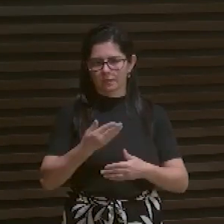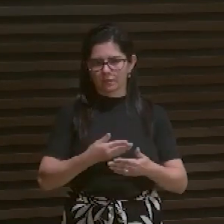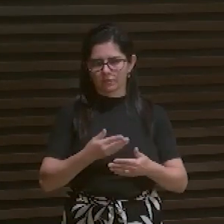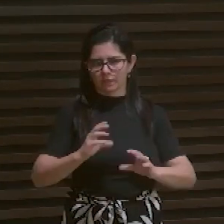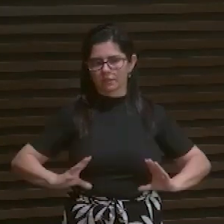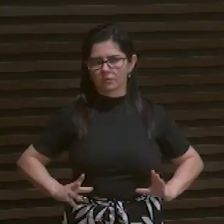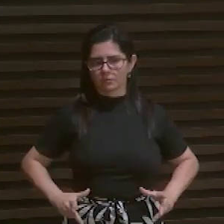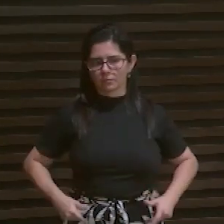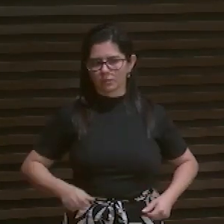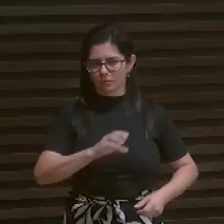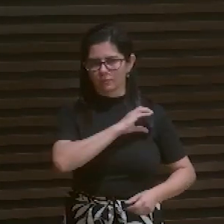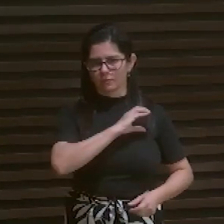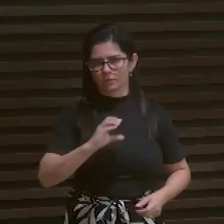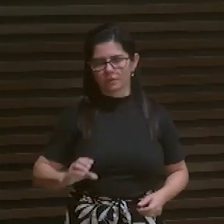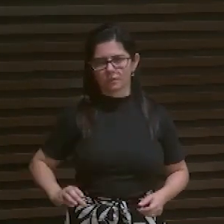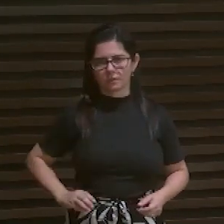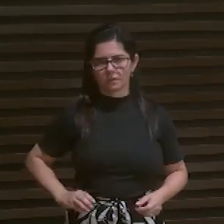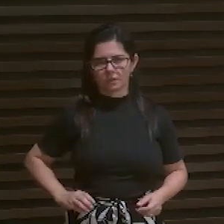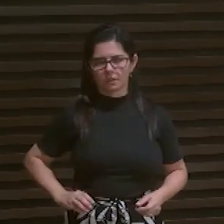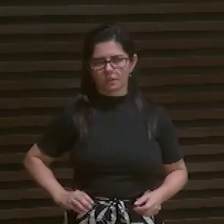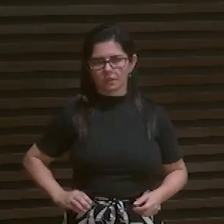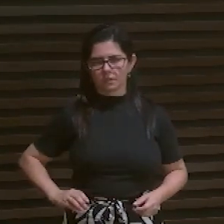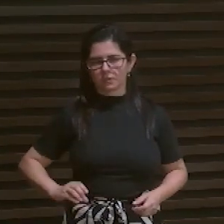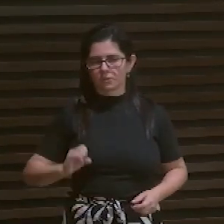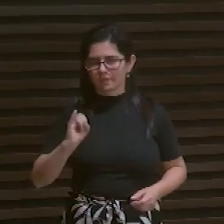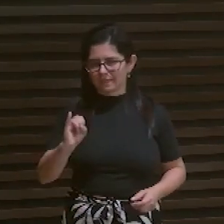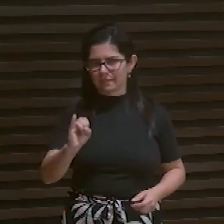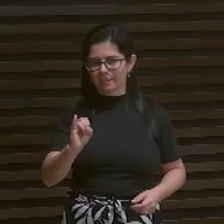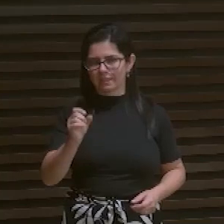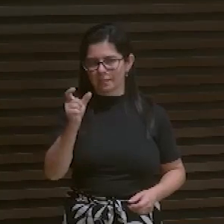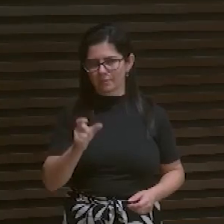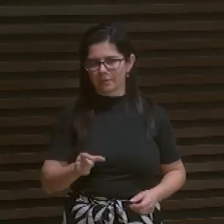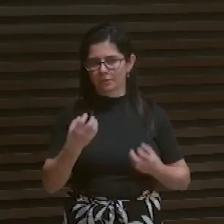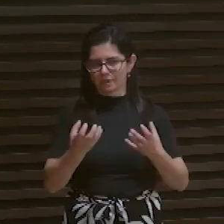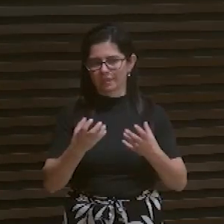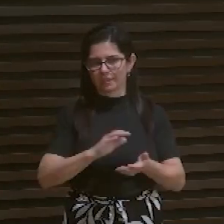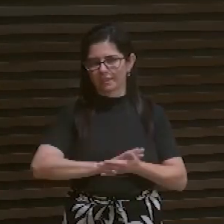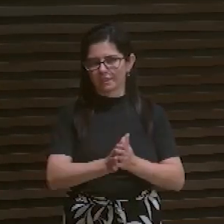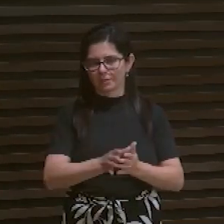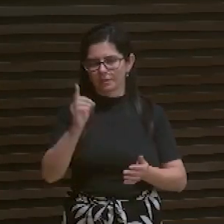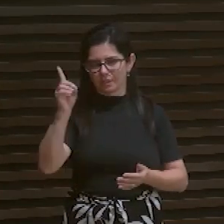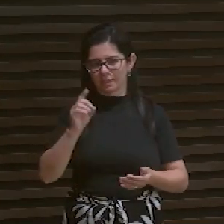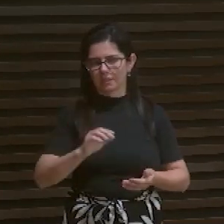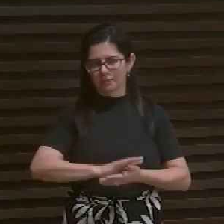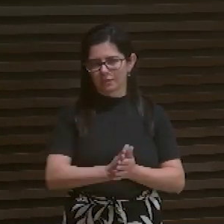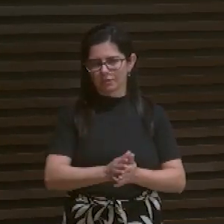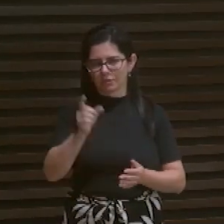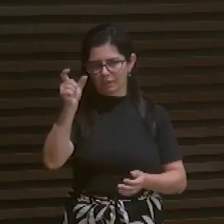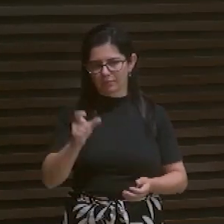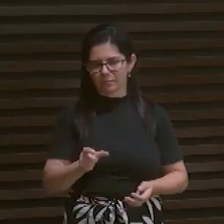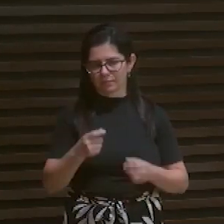igreja ou age para dividi-la, Paulo diz que Deus destruirá essa pessoa, pois a igreja é dele e é a noiva de